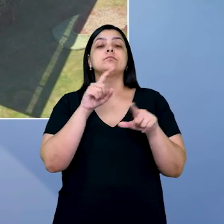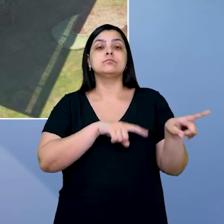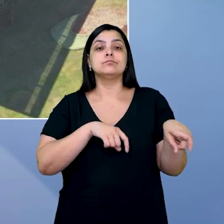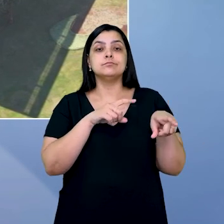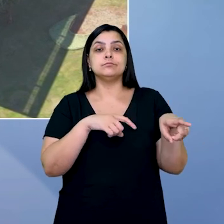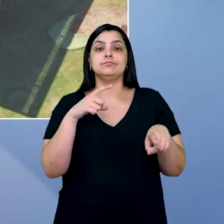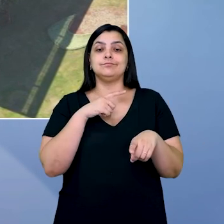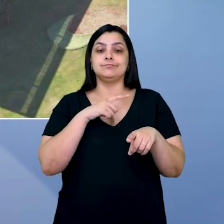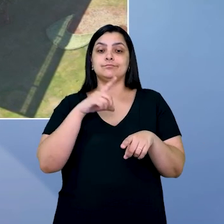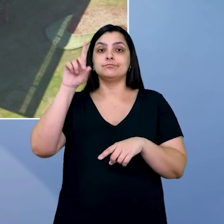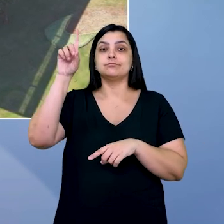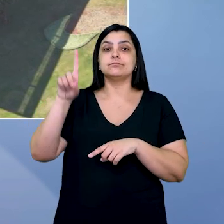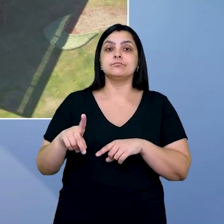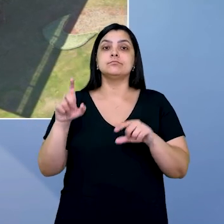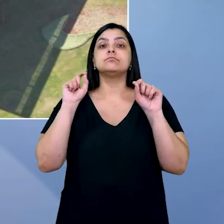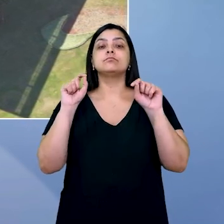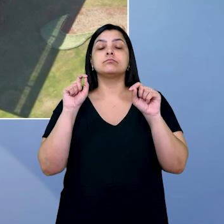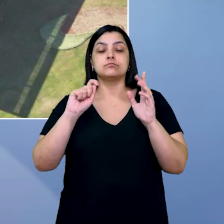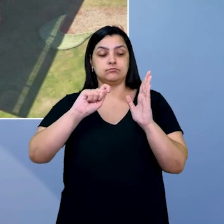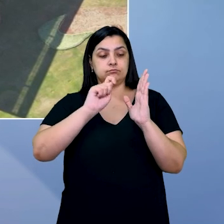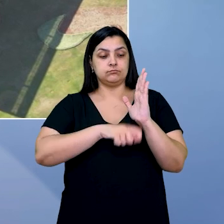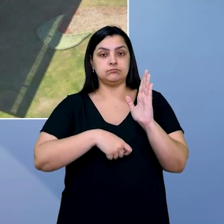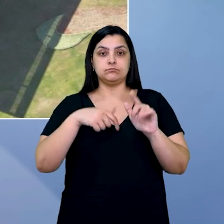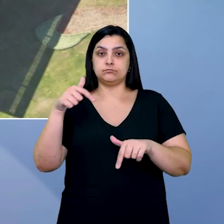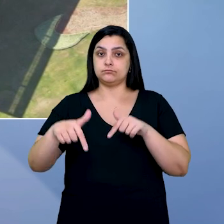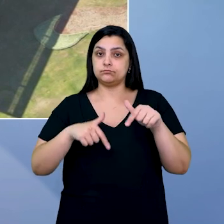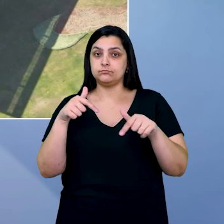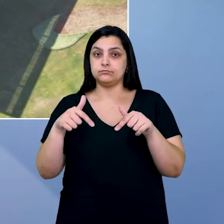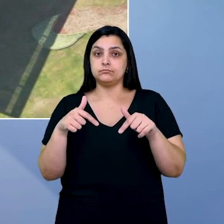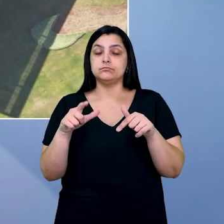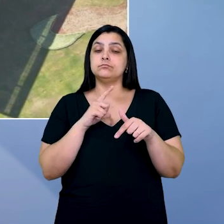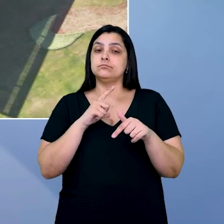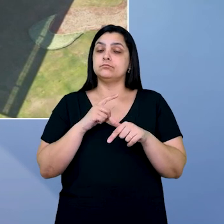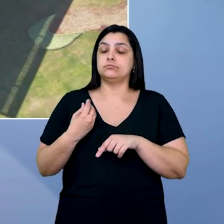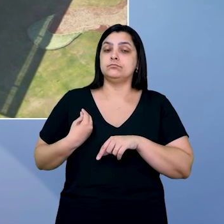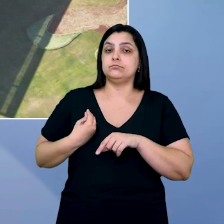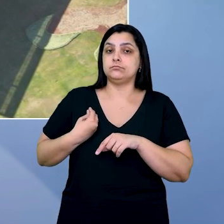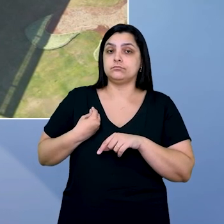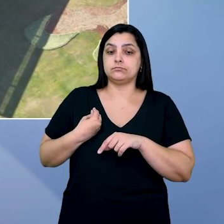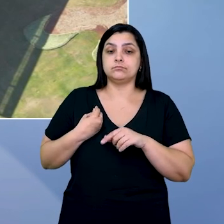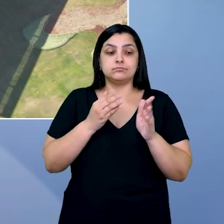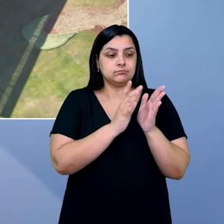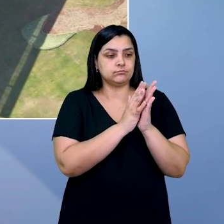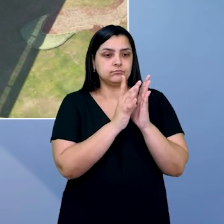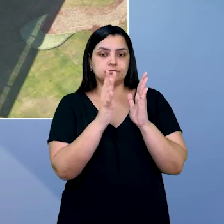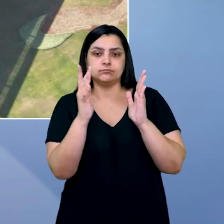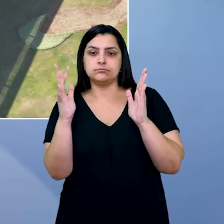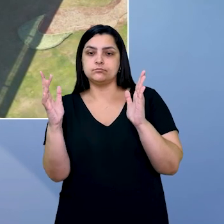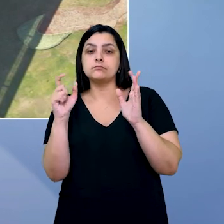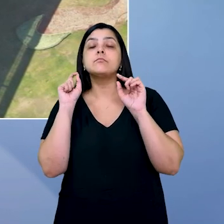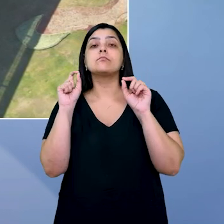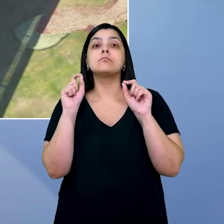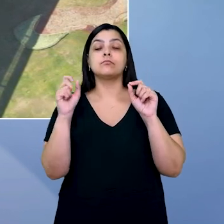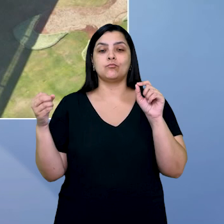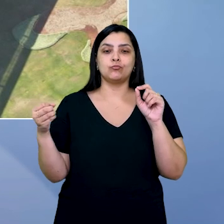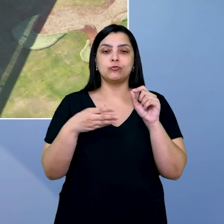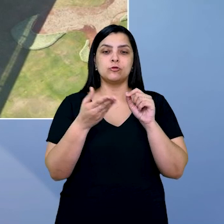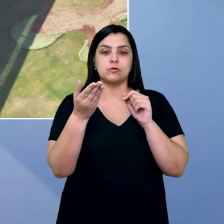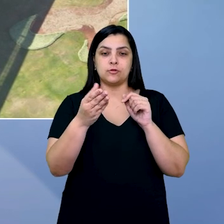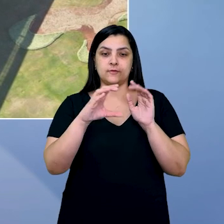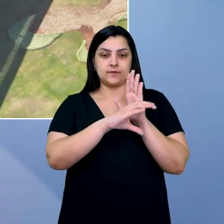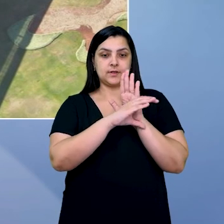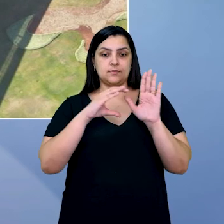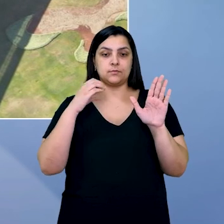reclama direitos relativos a contrato de trabalho que se encontrava em curso à época da promulgação da